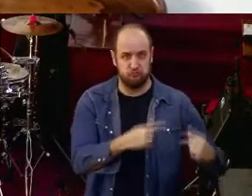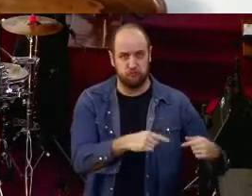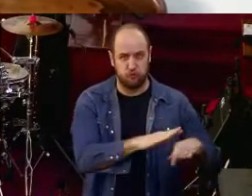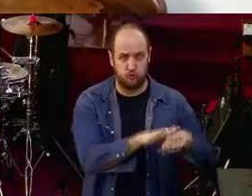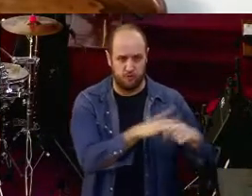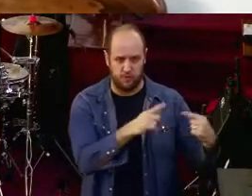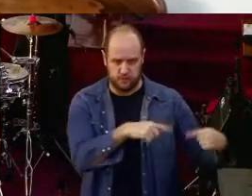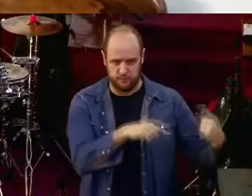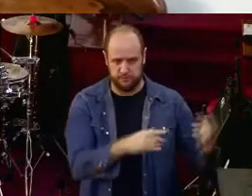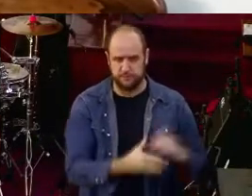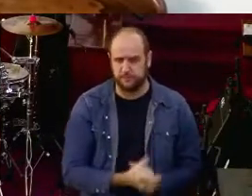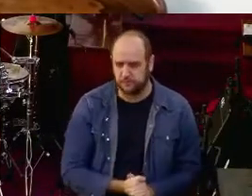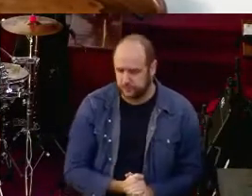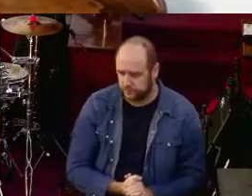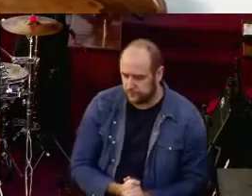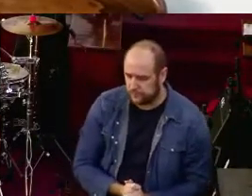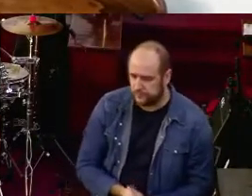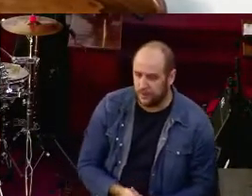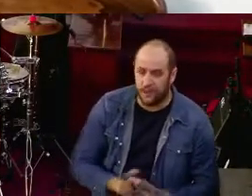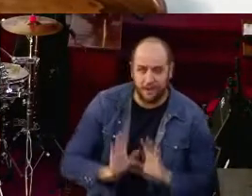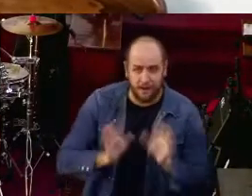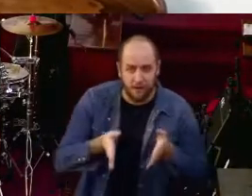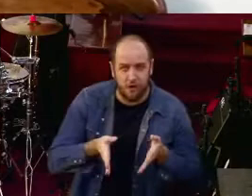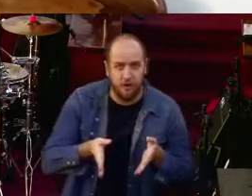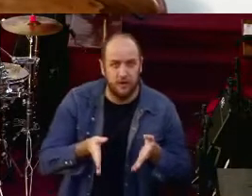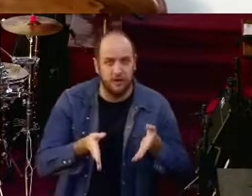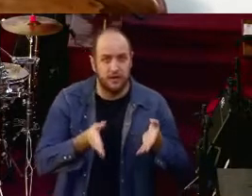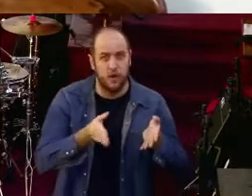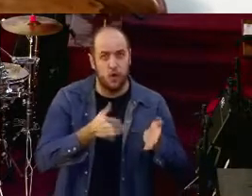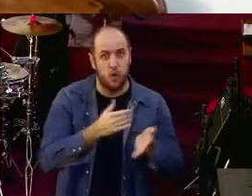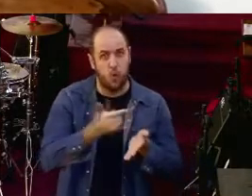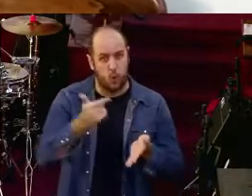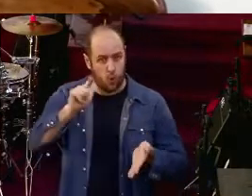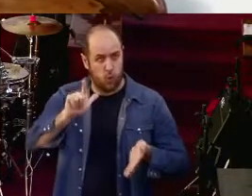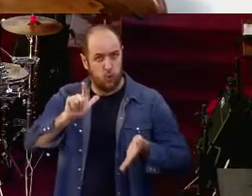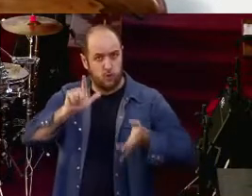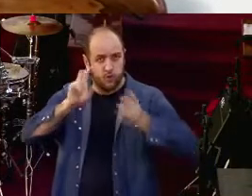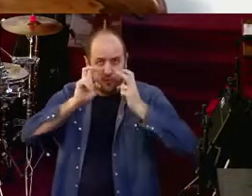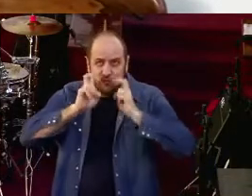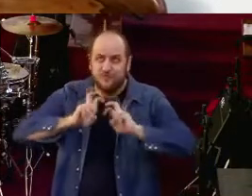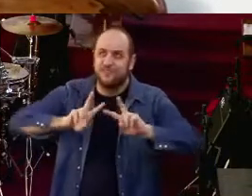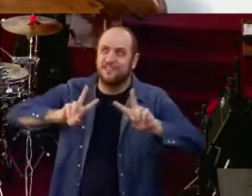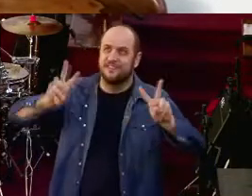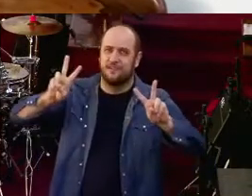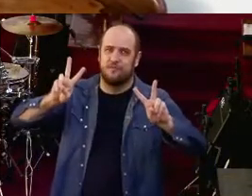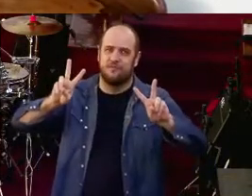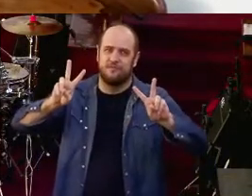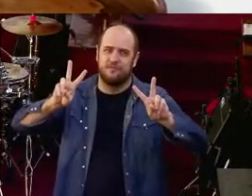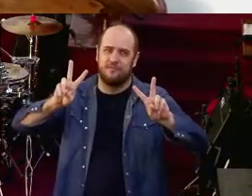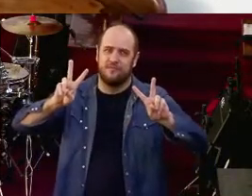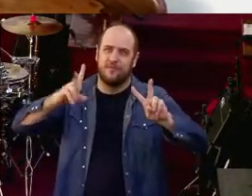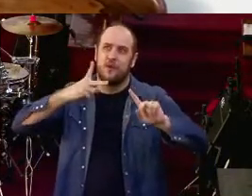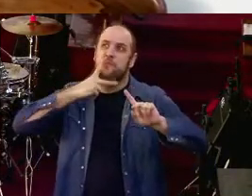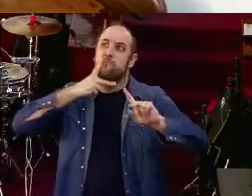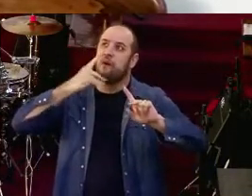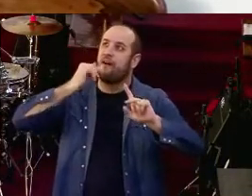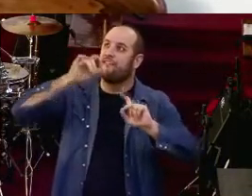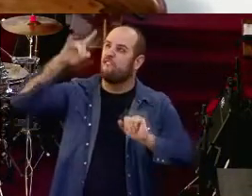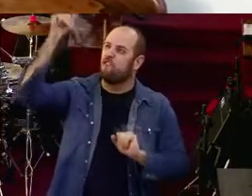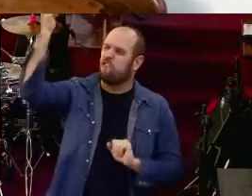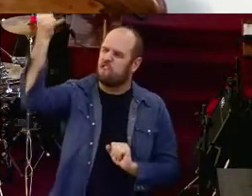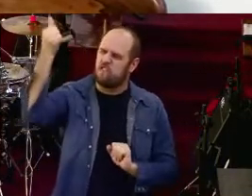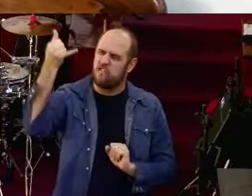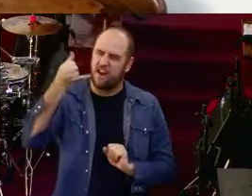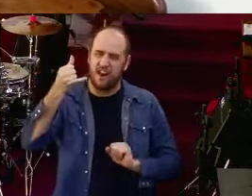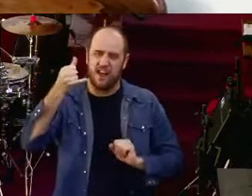Jesus, é a visão do Pai. É a presença aqui do Pai, do Filho e do Espírito Santo. O Pai fala dos céus, o Espírito Santo